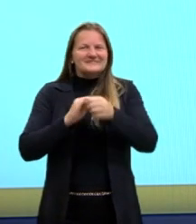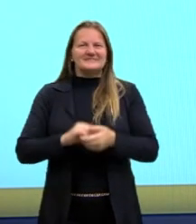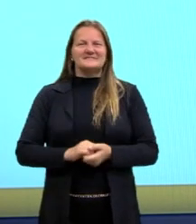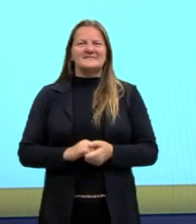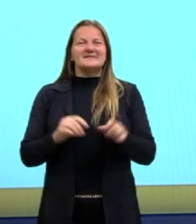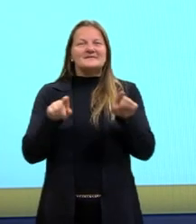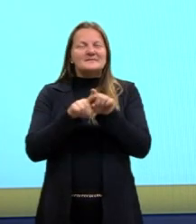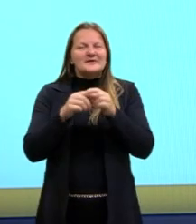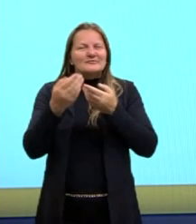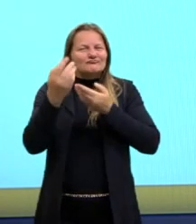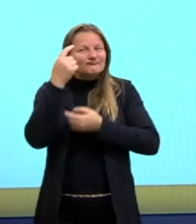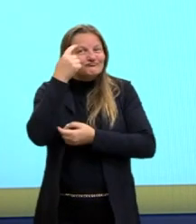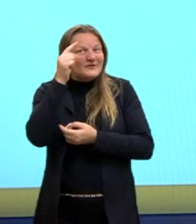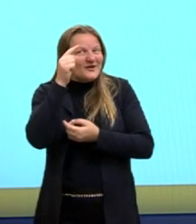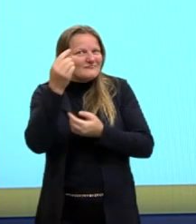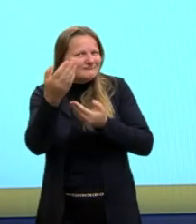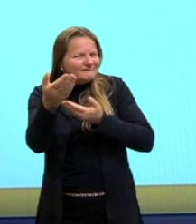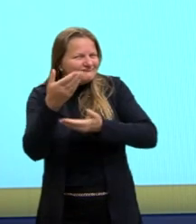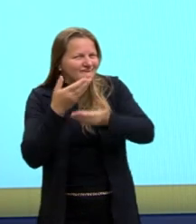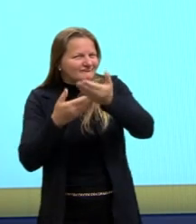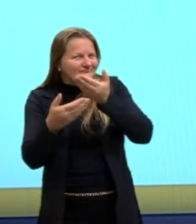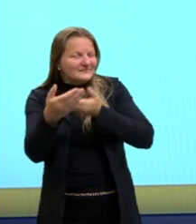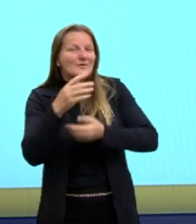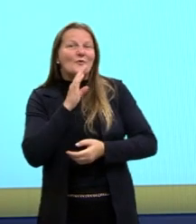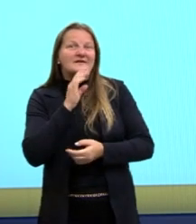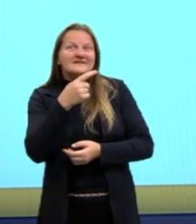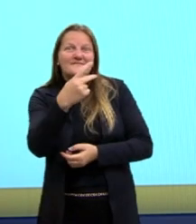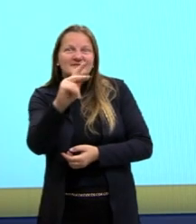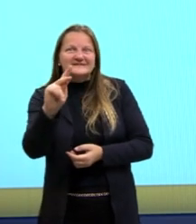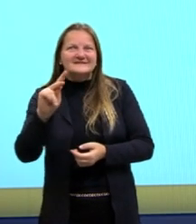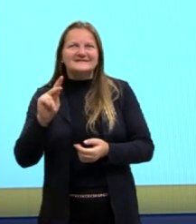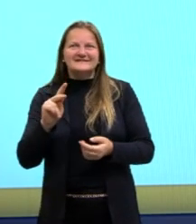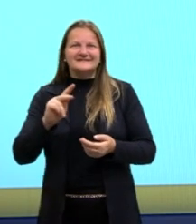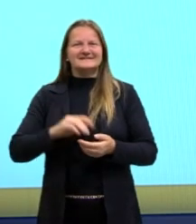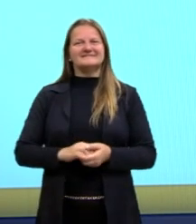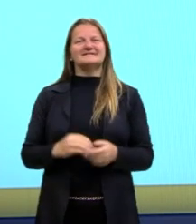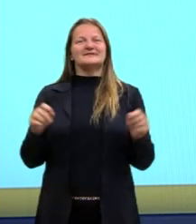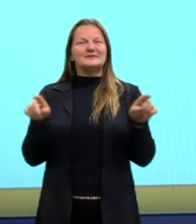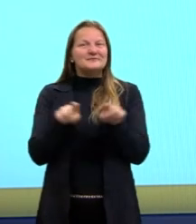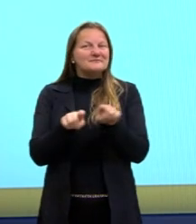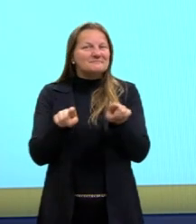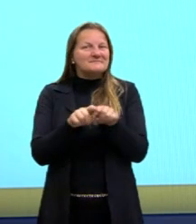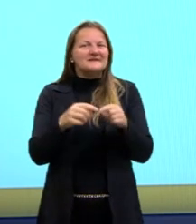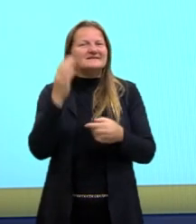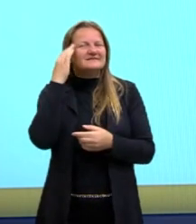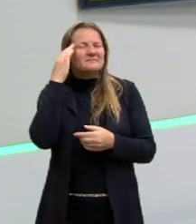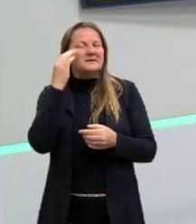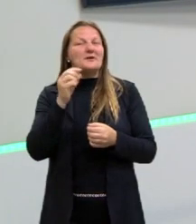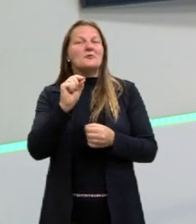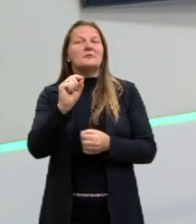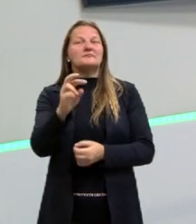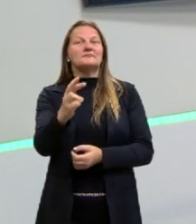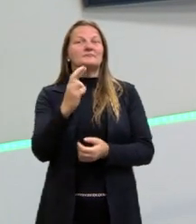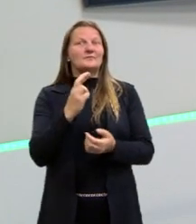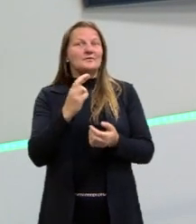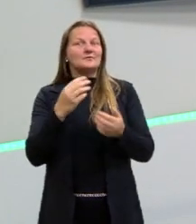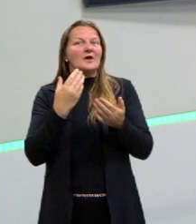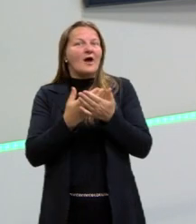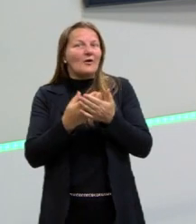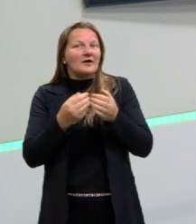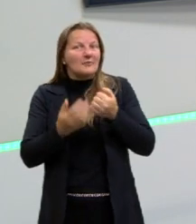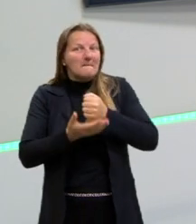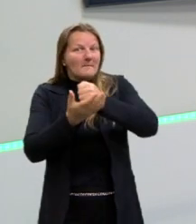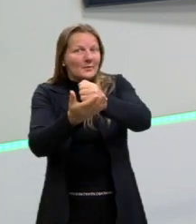para a gente trocar aí uma ideia, porque eu vou adorar conhecer vocês e também, né, saber dos resultados aí que as nossas aulas